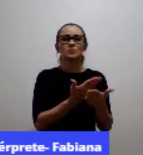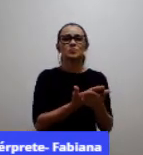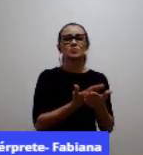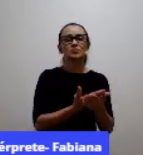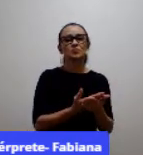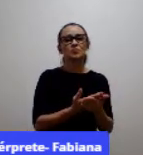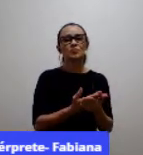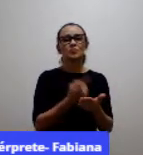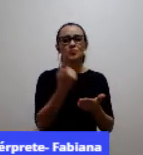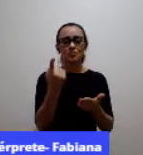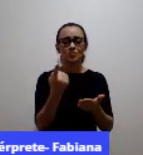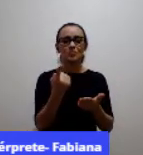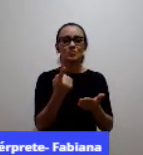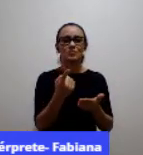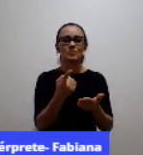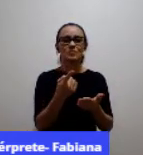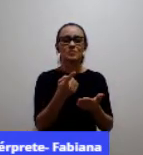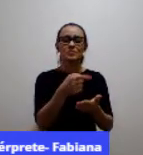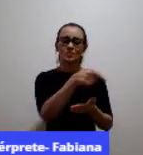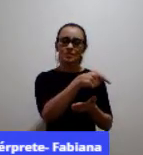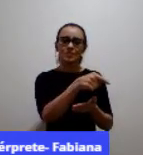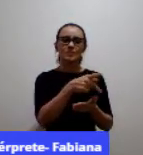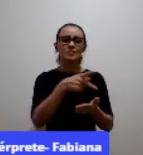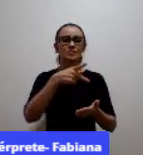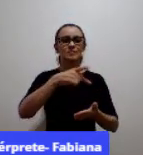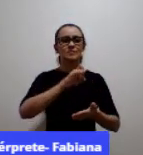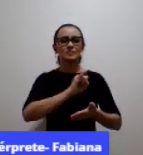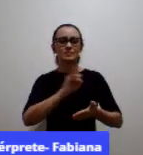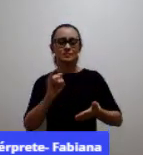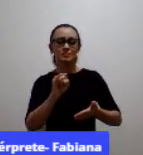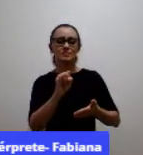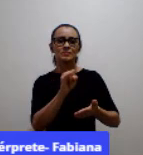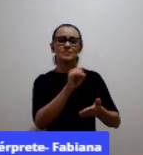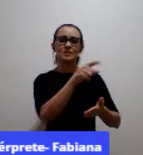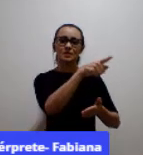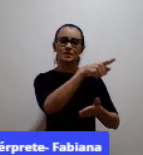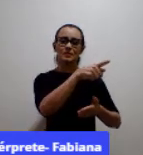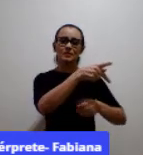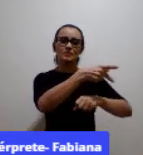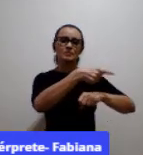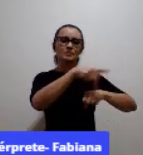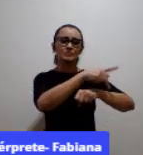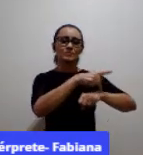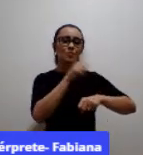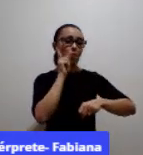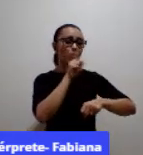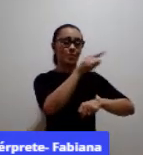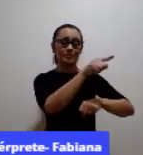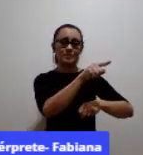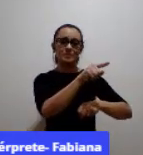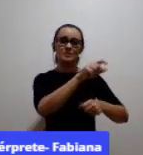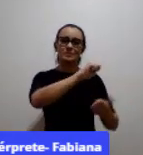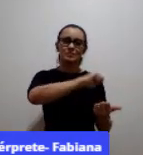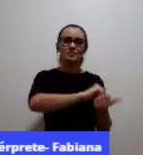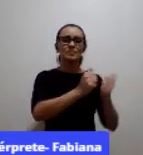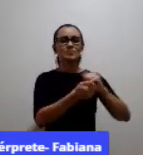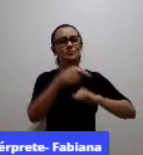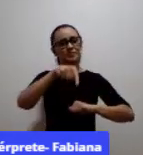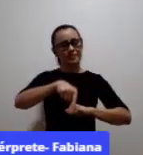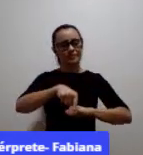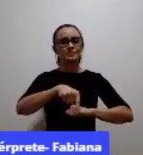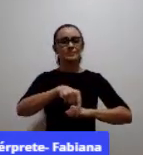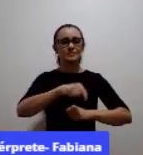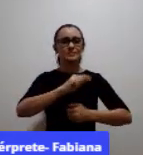trouxe esse PEI americano e adequou para as condições e para a realidade de Campo Grande, da Rede Municipal de Campo